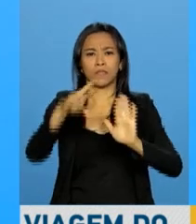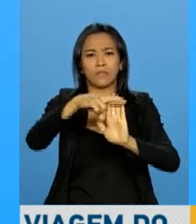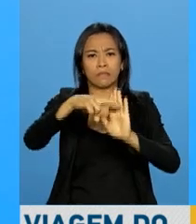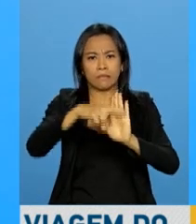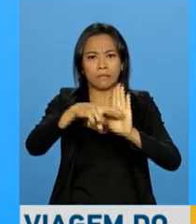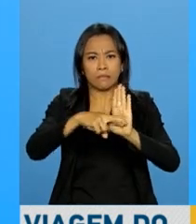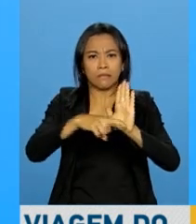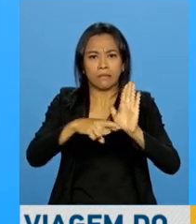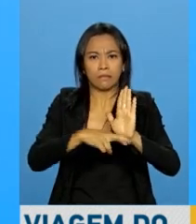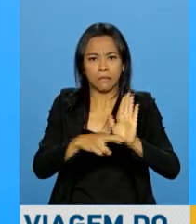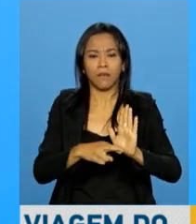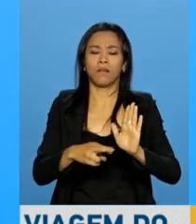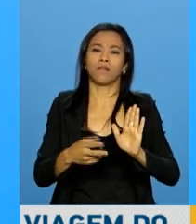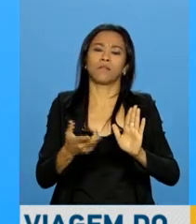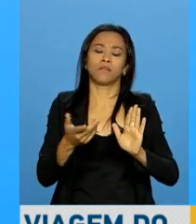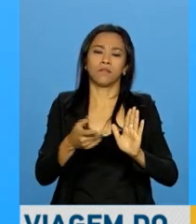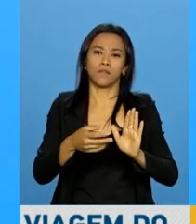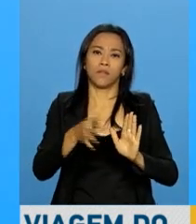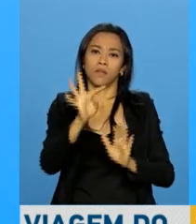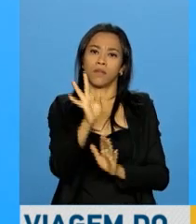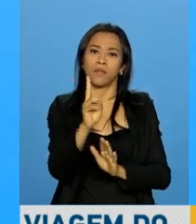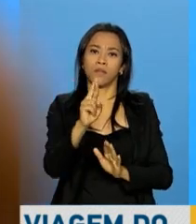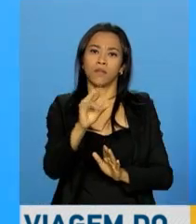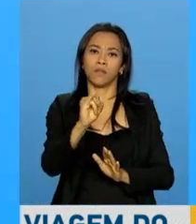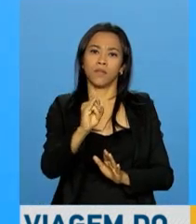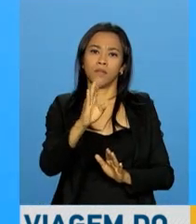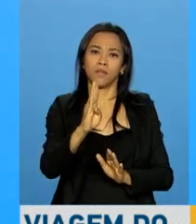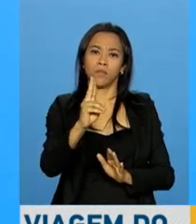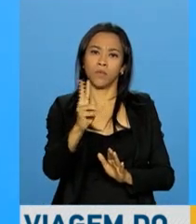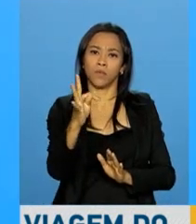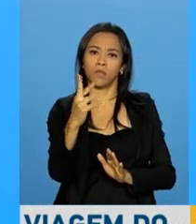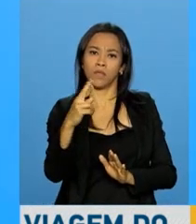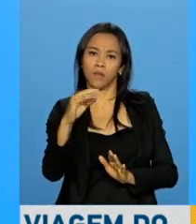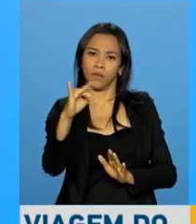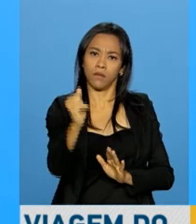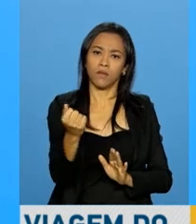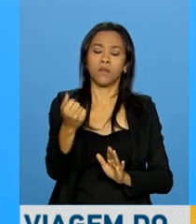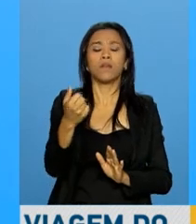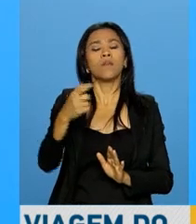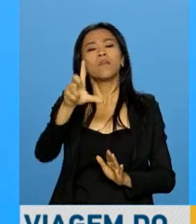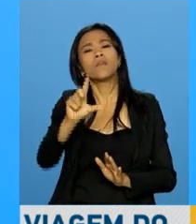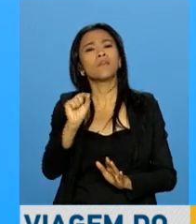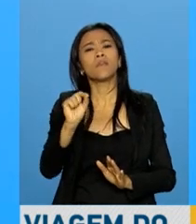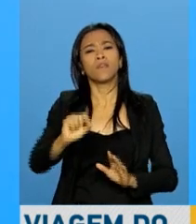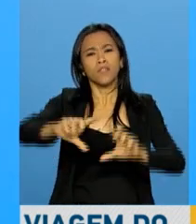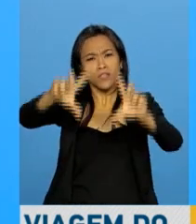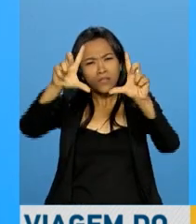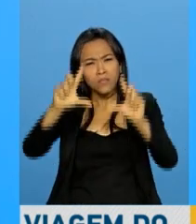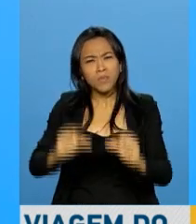que elimine burocracias e facilite a vida do empreendedor.